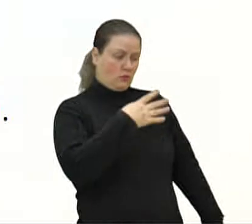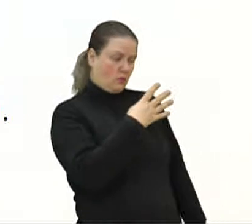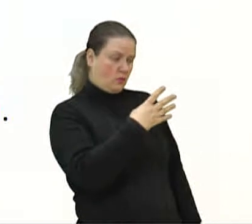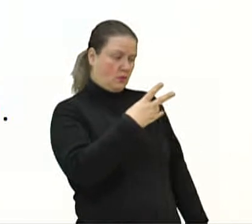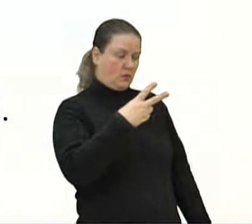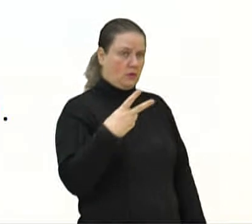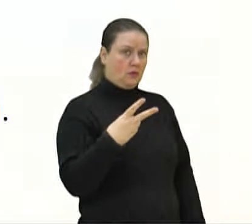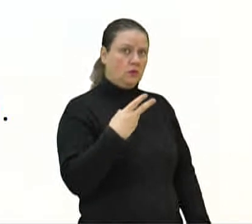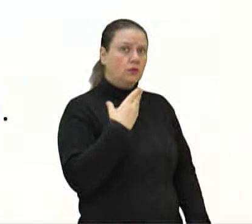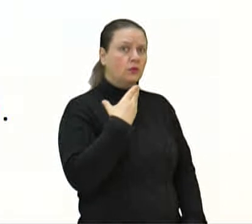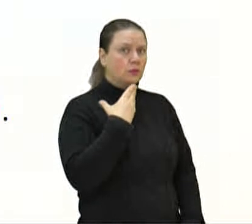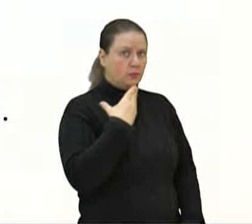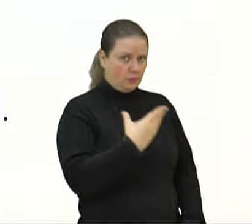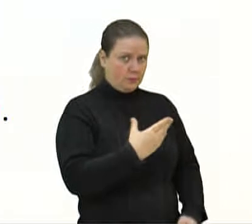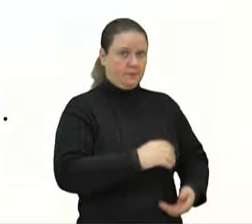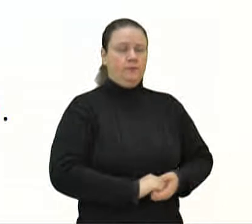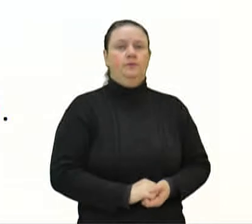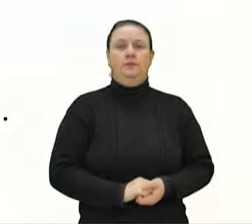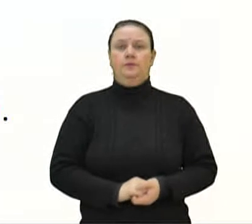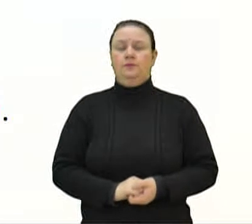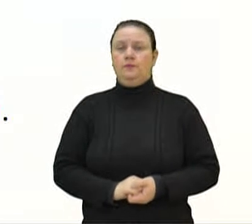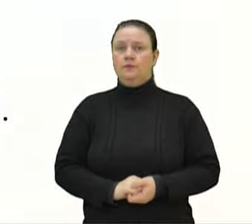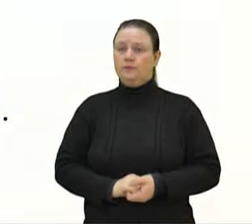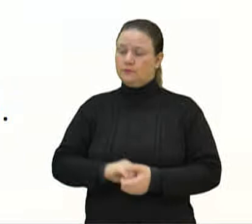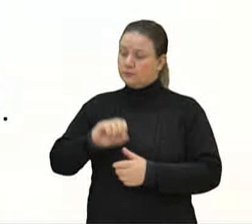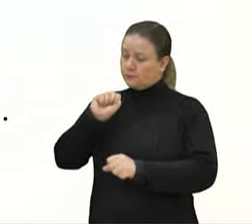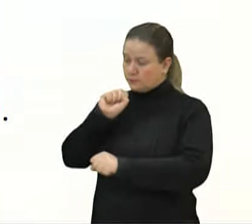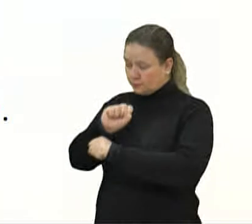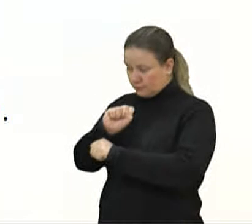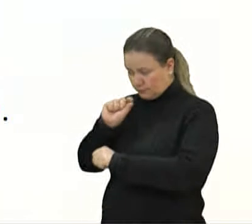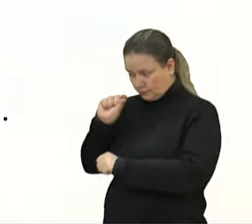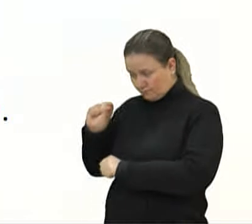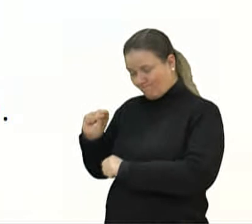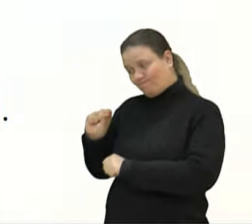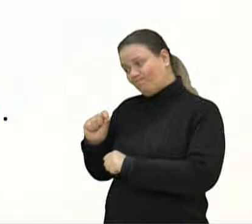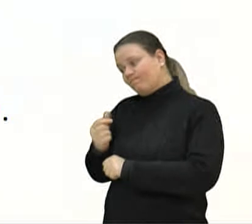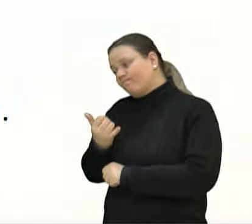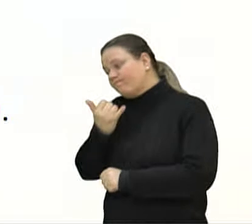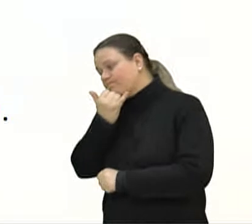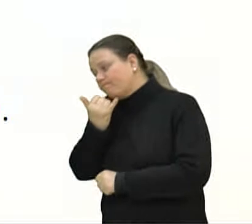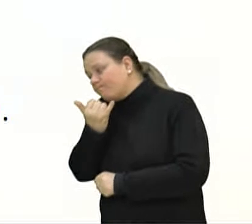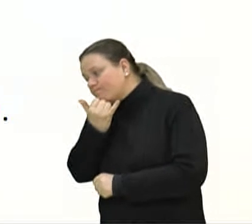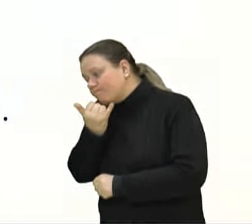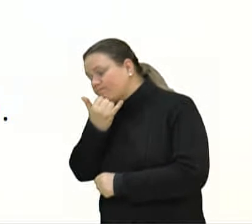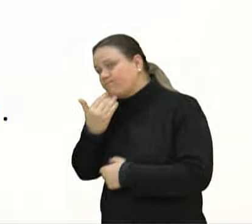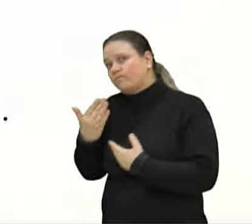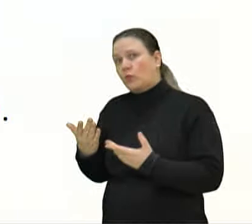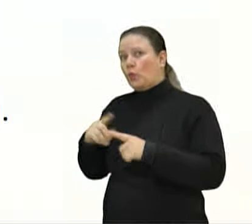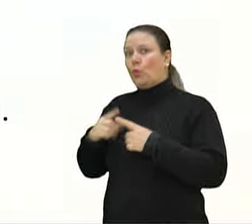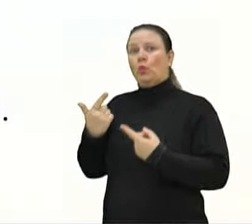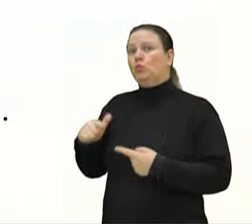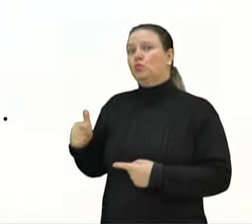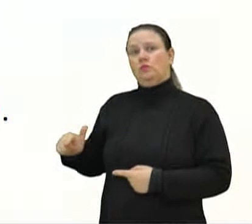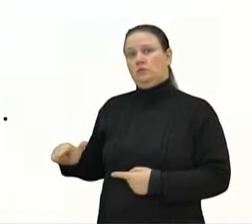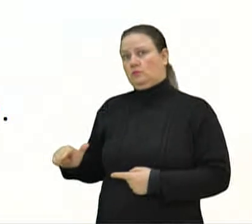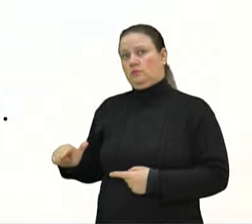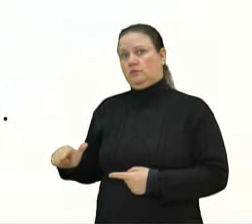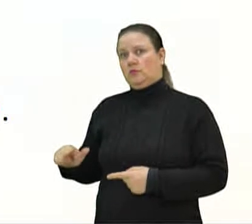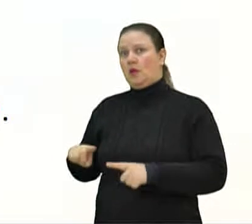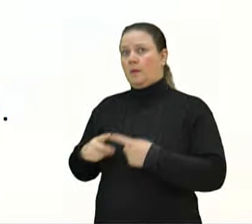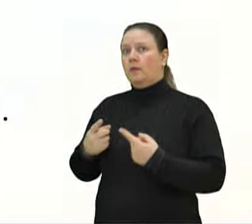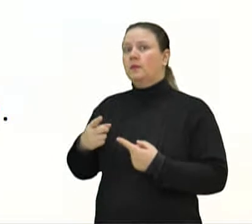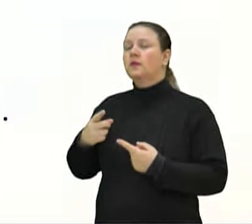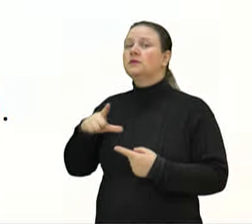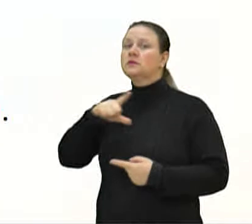favor. Vendedor, lo siento, señora, ya no tenemos este tamaño, pero tenemos este de color